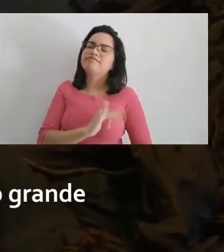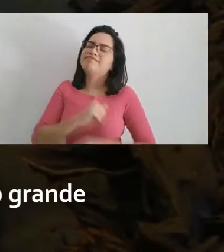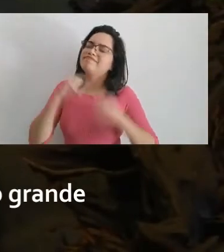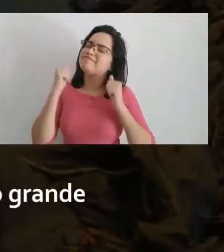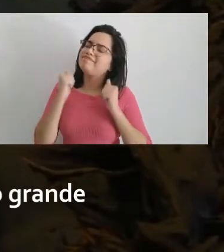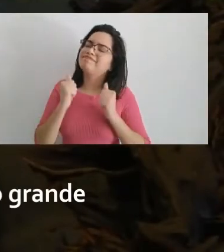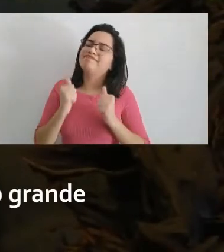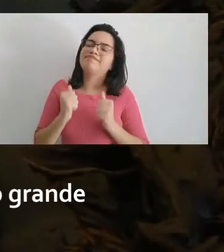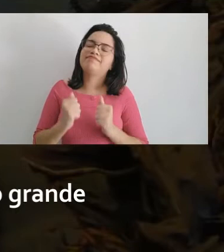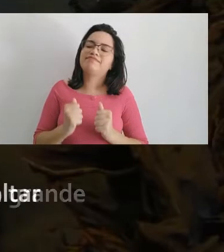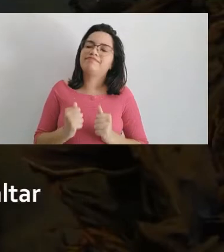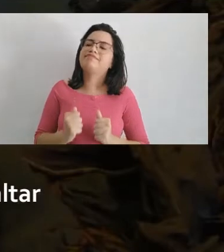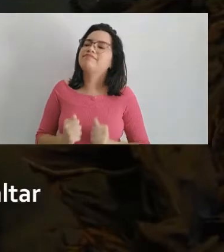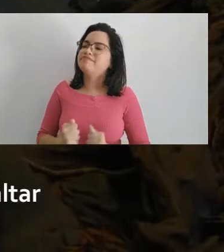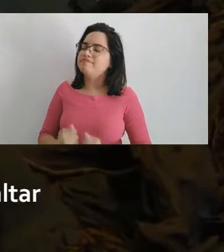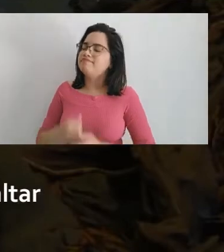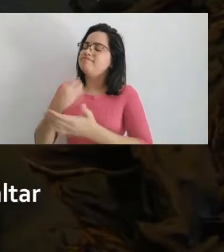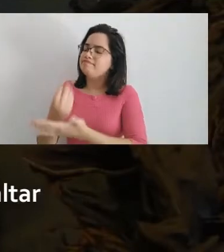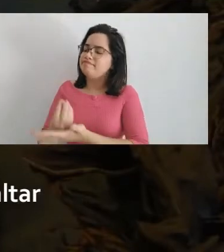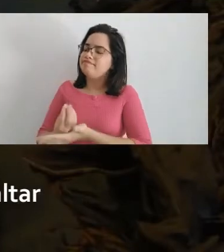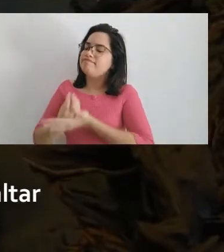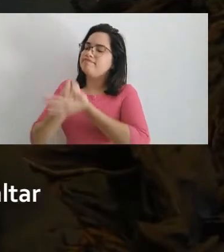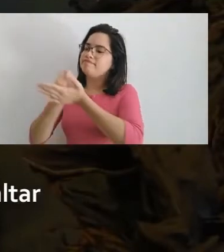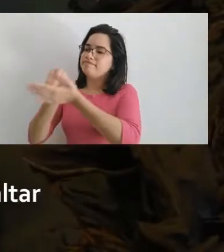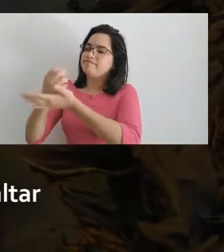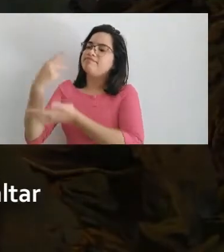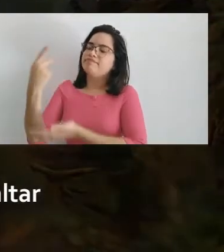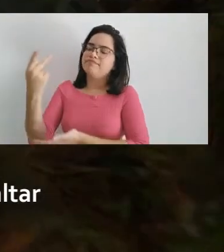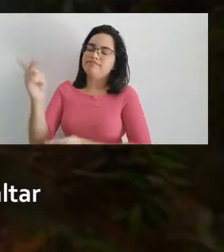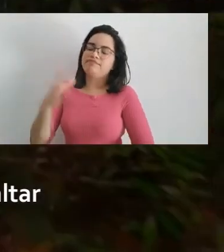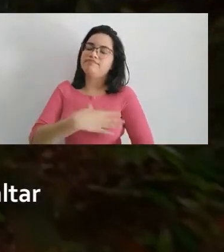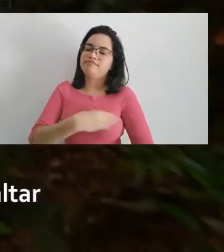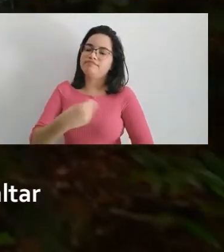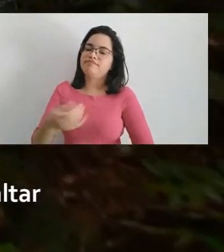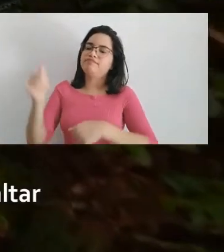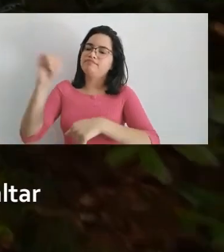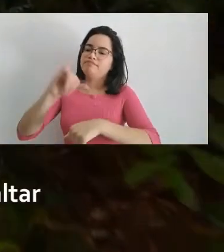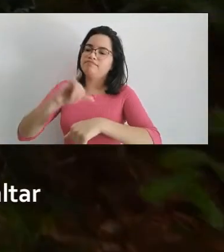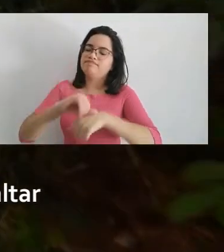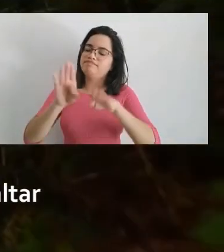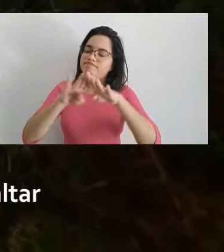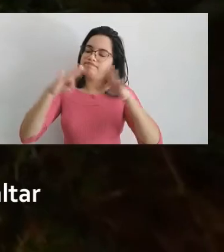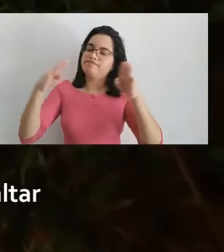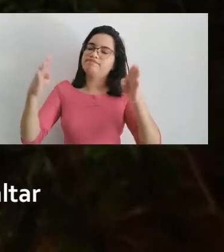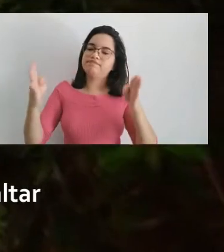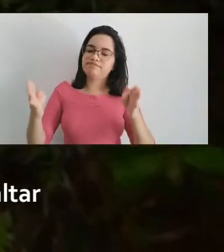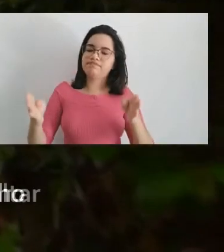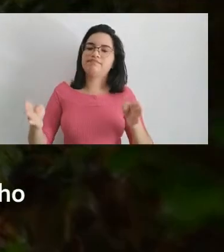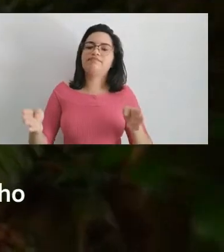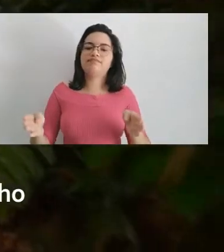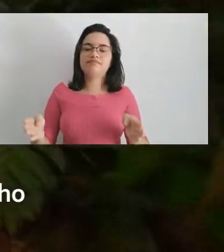tão grande, me ofereceu teu filho sobre o